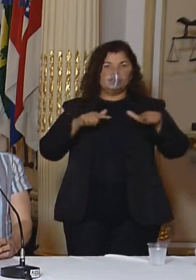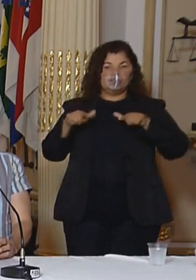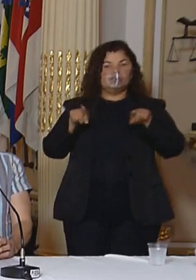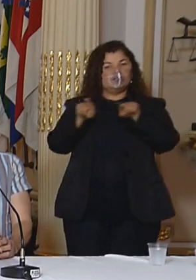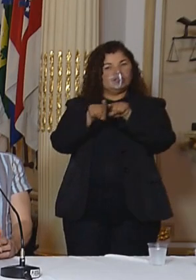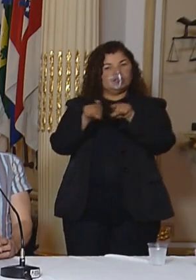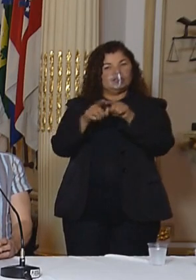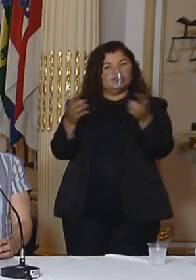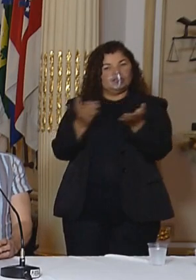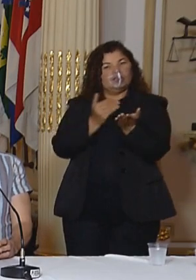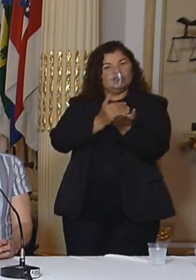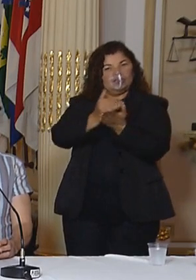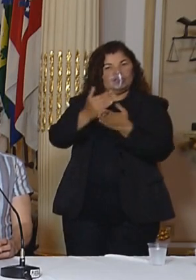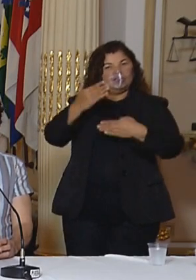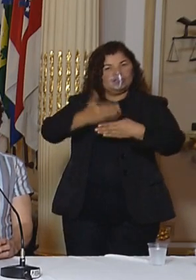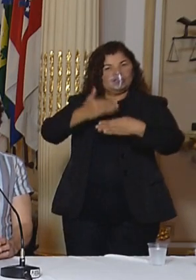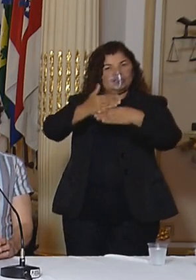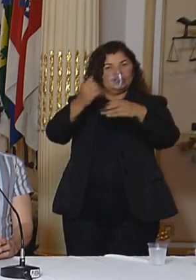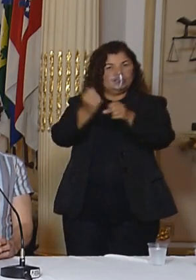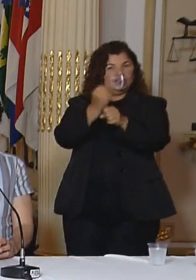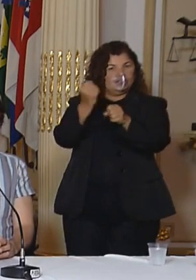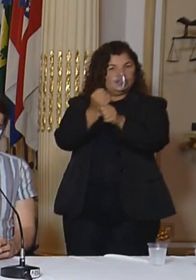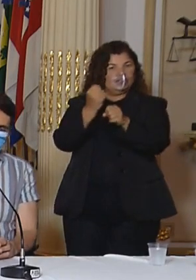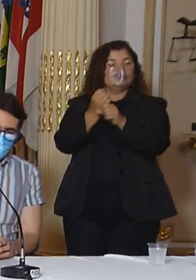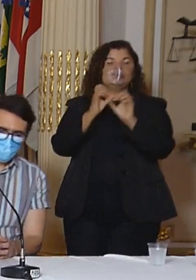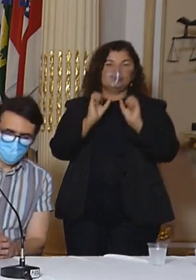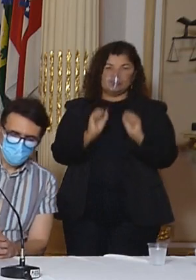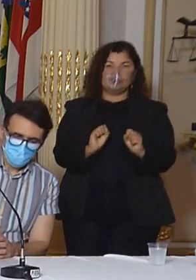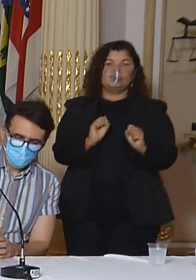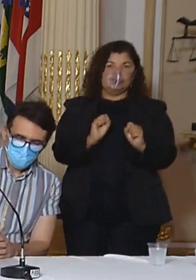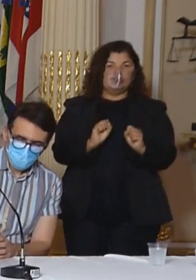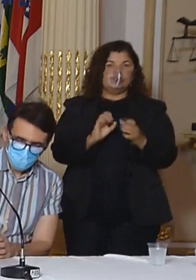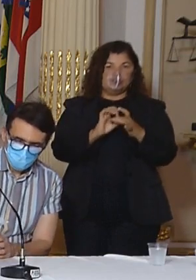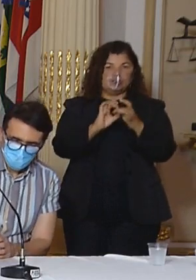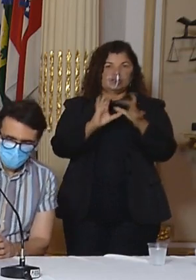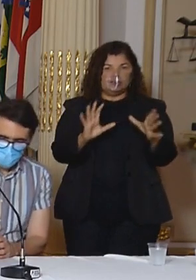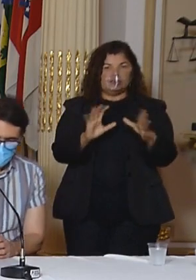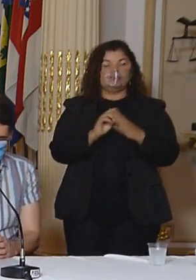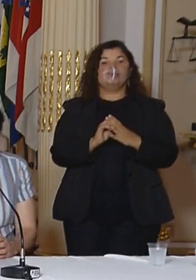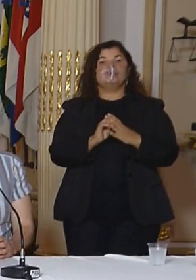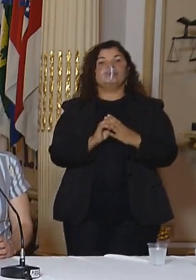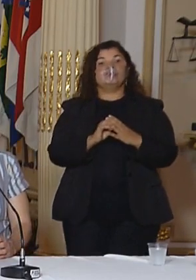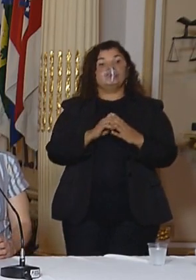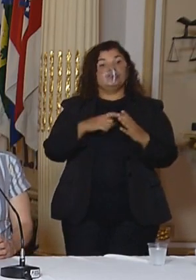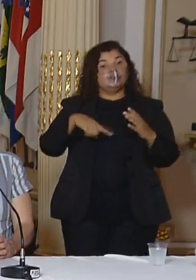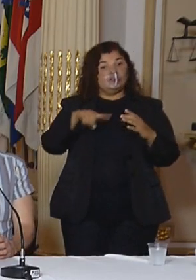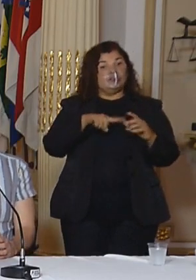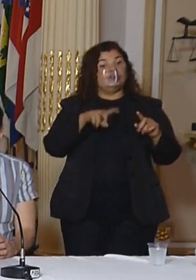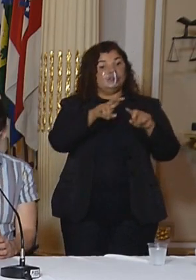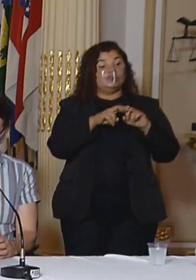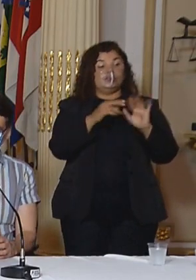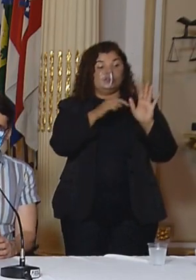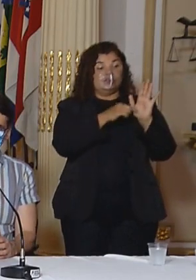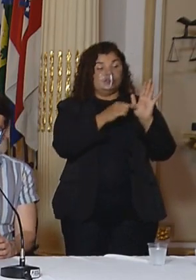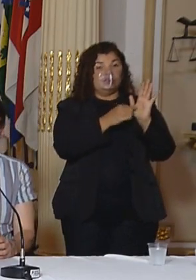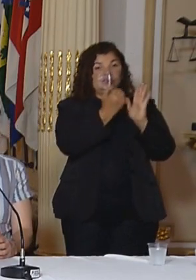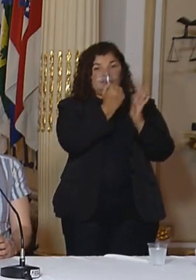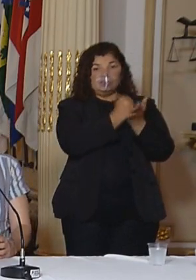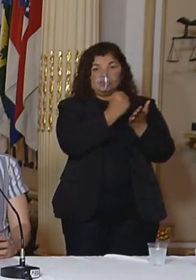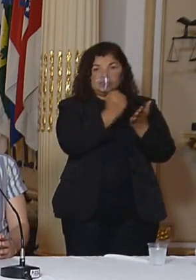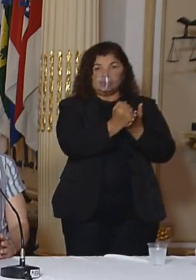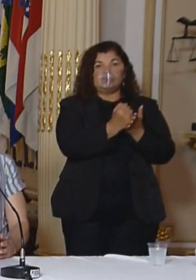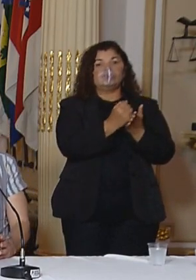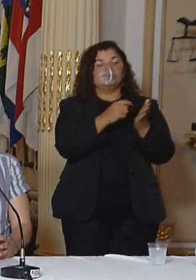civil. É fundamental que nesse momento e nesse período, todas as medidas previstas no protocolo